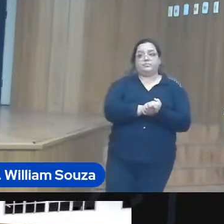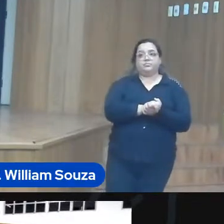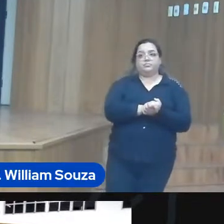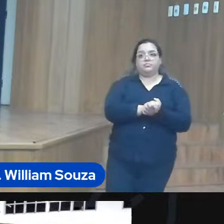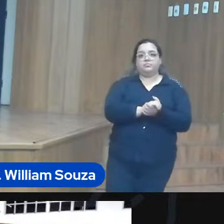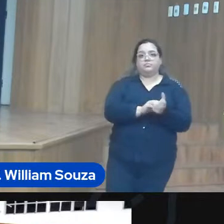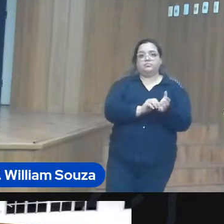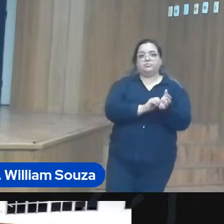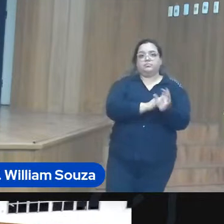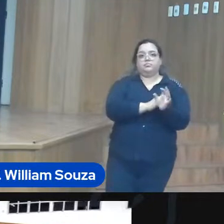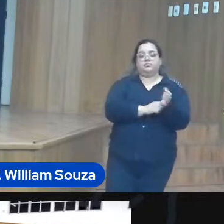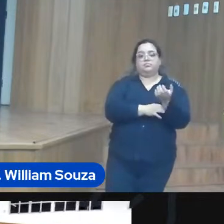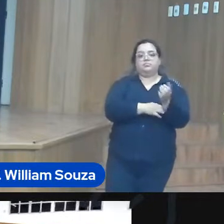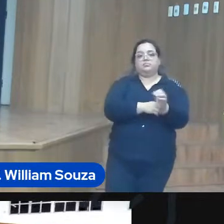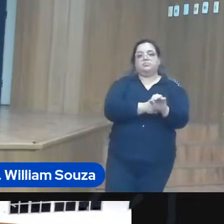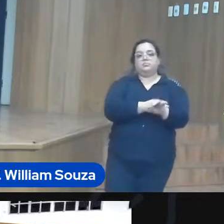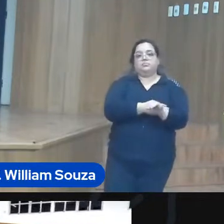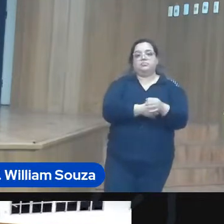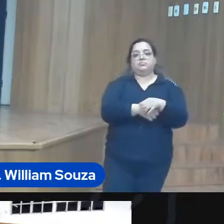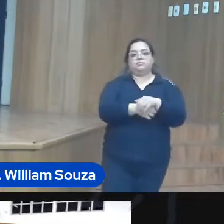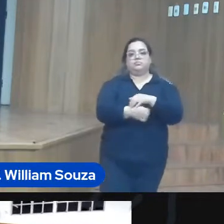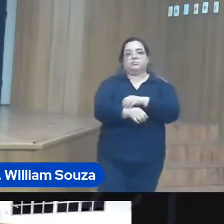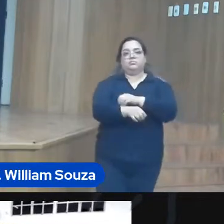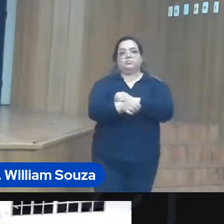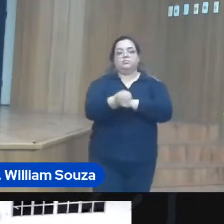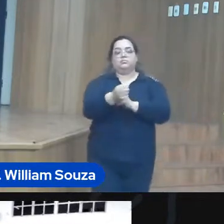eu falar para você como que